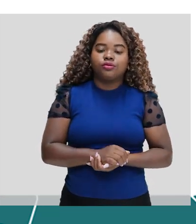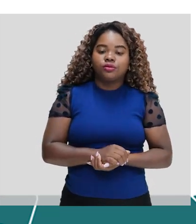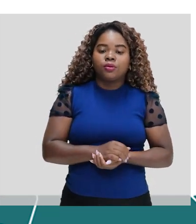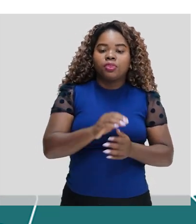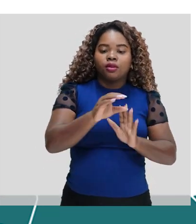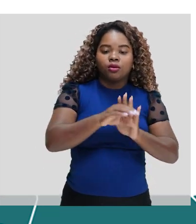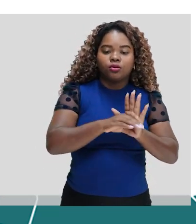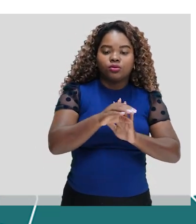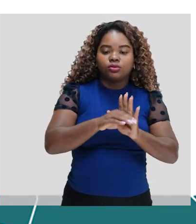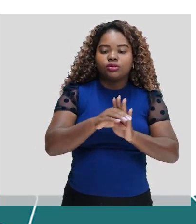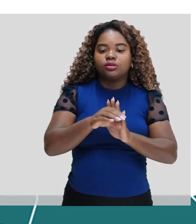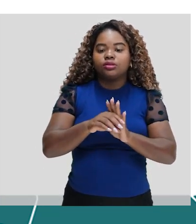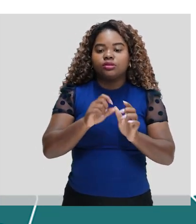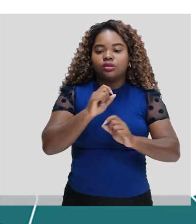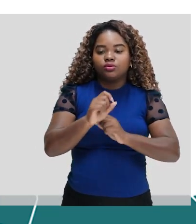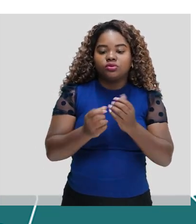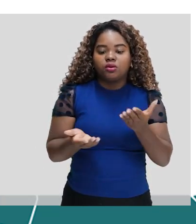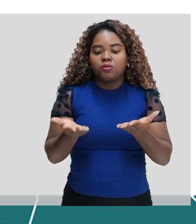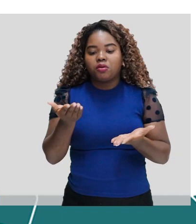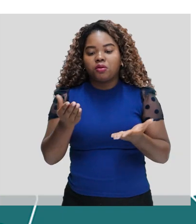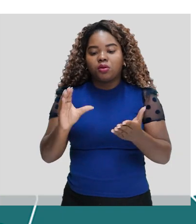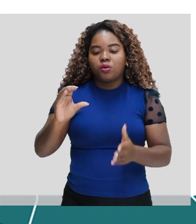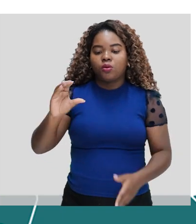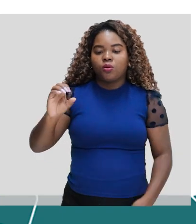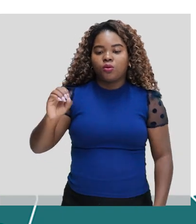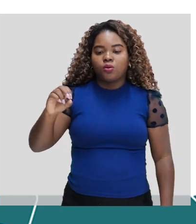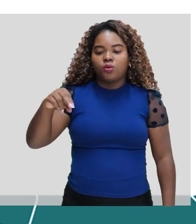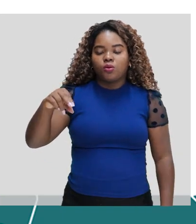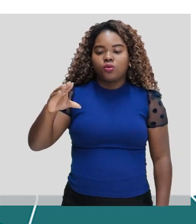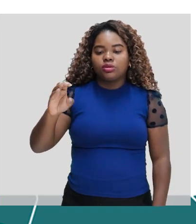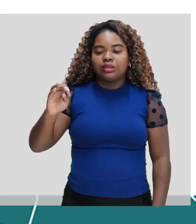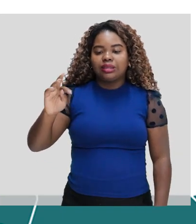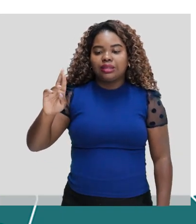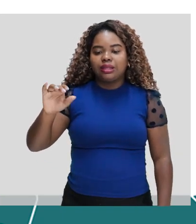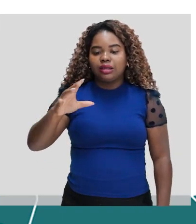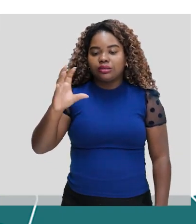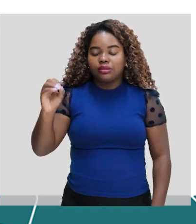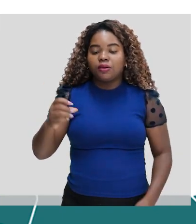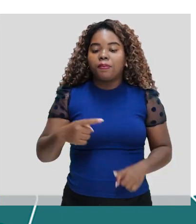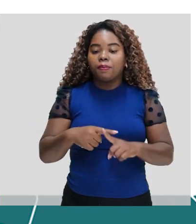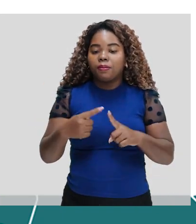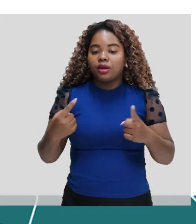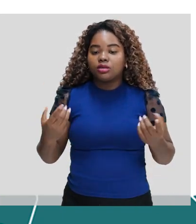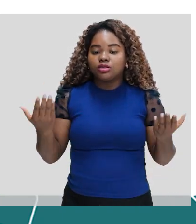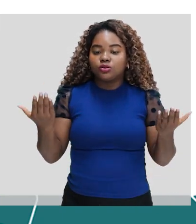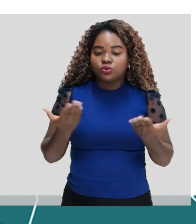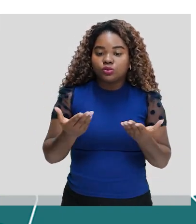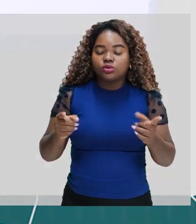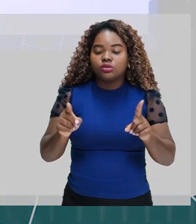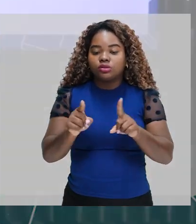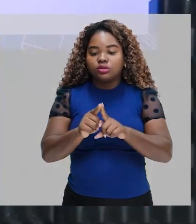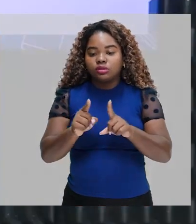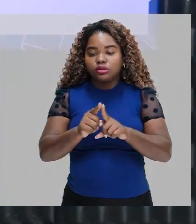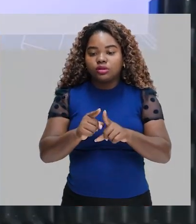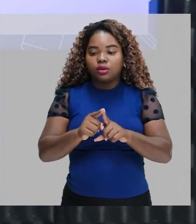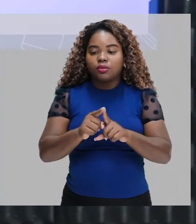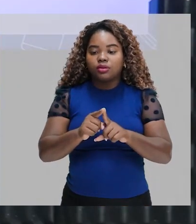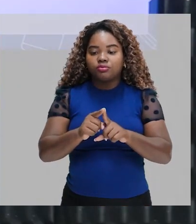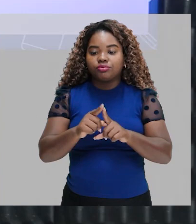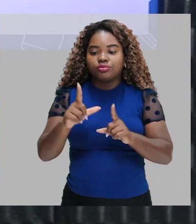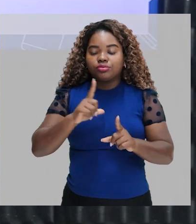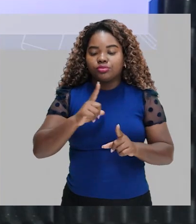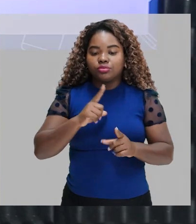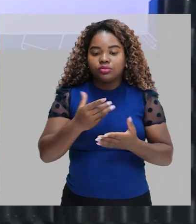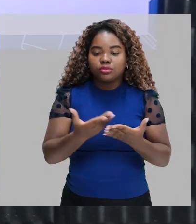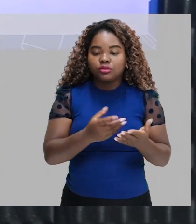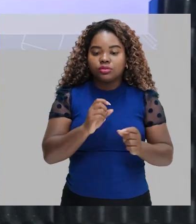conceito de concentração. Mas na nossa aula de hoje estaremos abordando basicamente